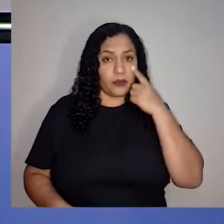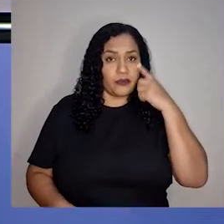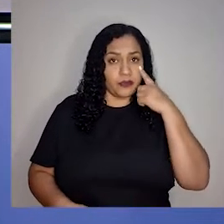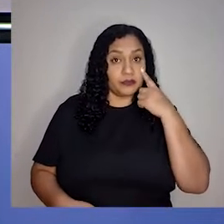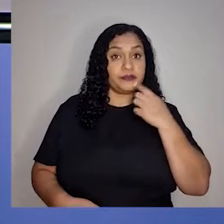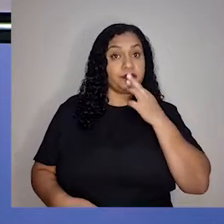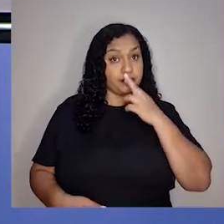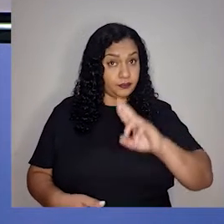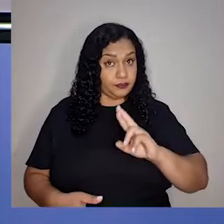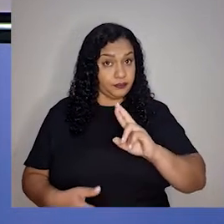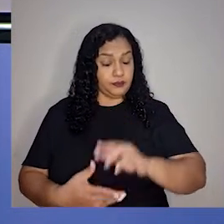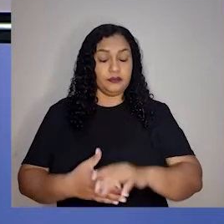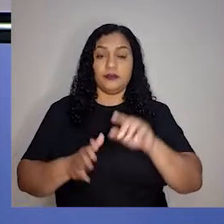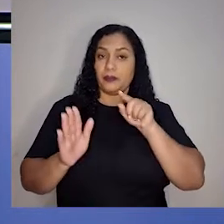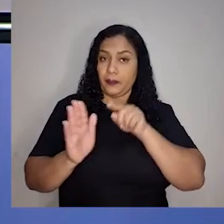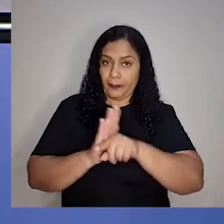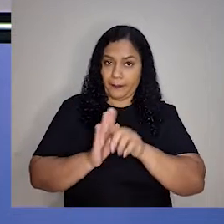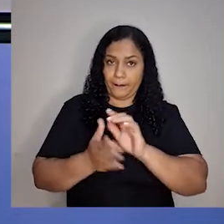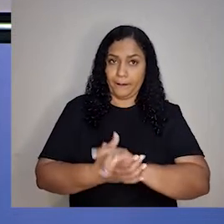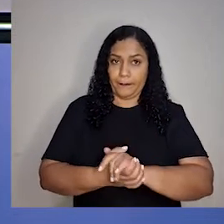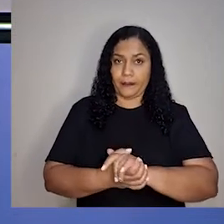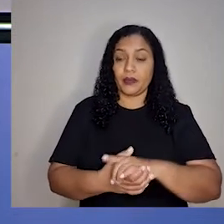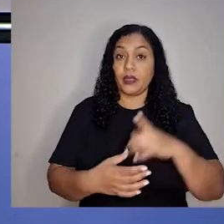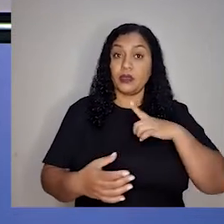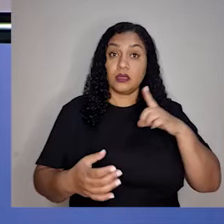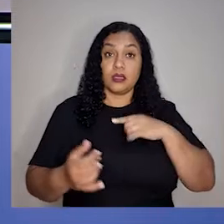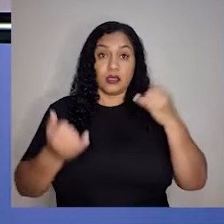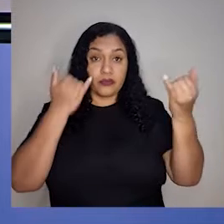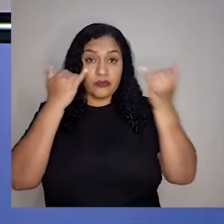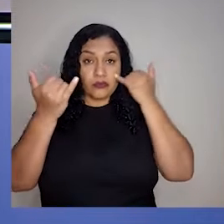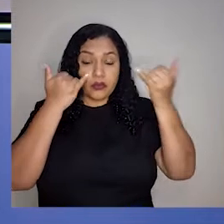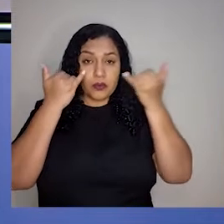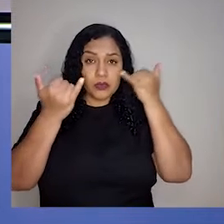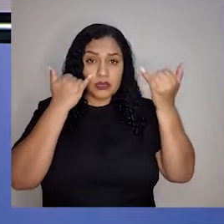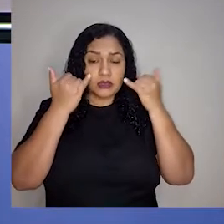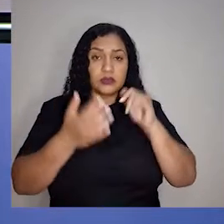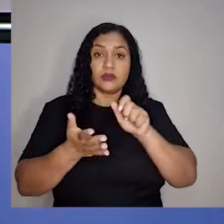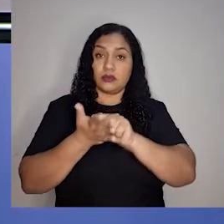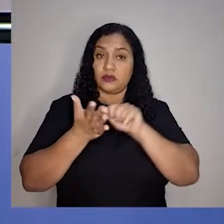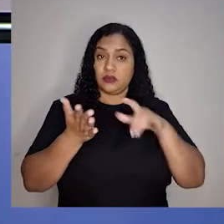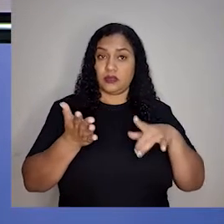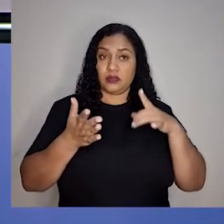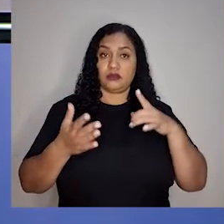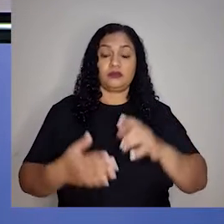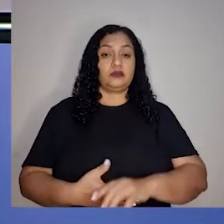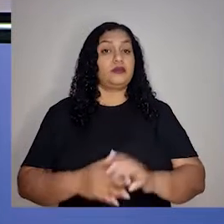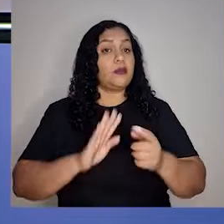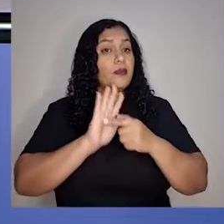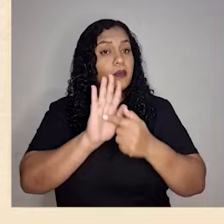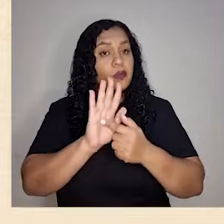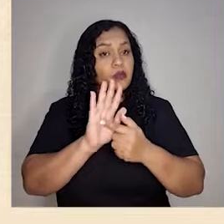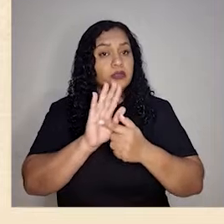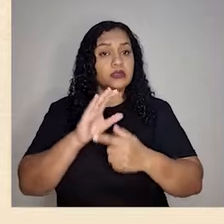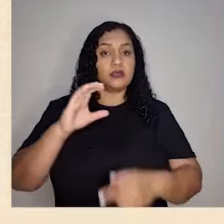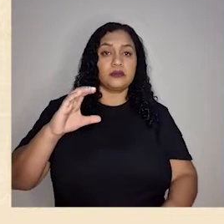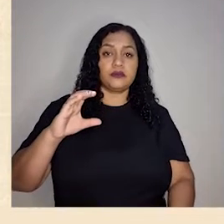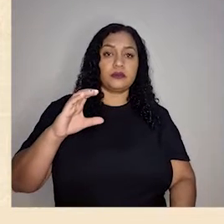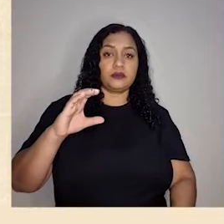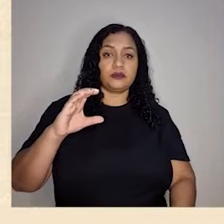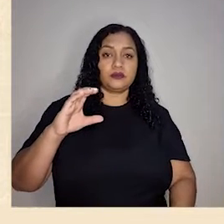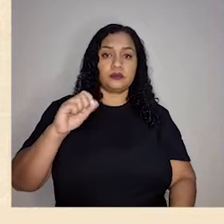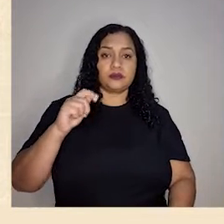resolver essa questão Essas são as informações que o exercício nos dá capital